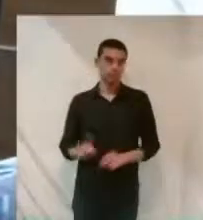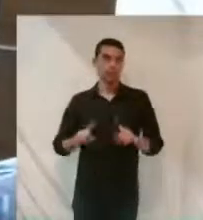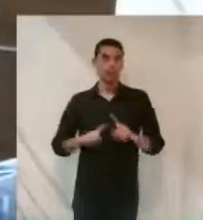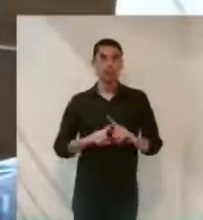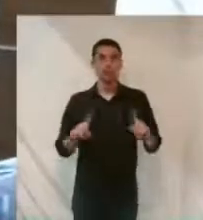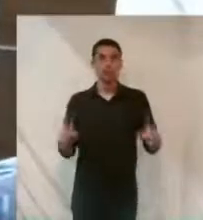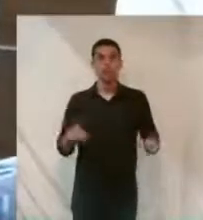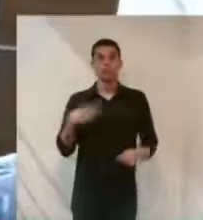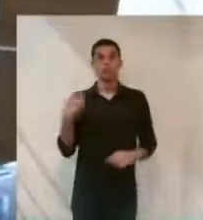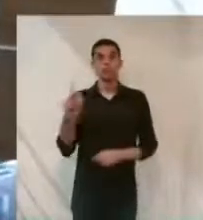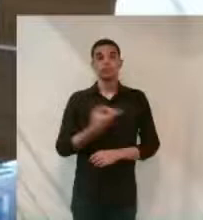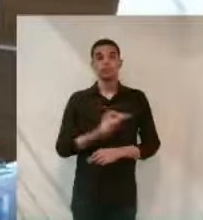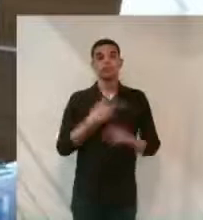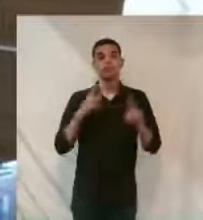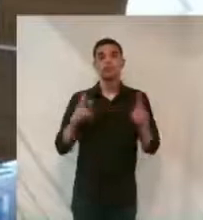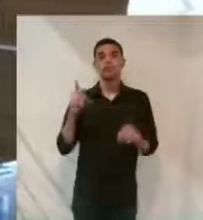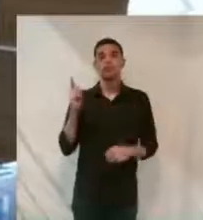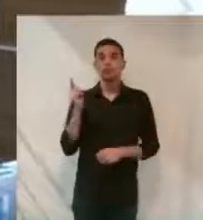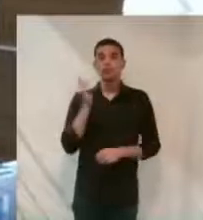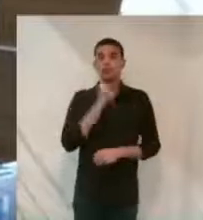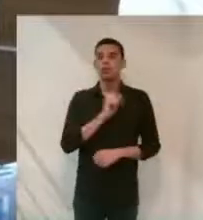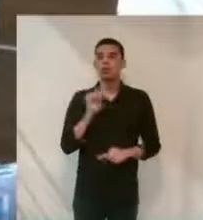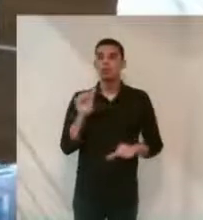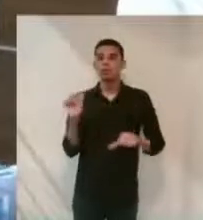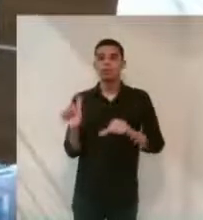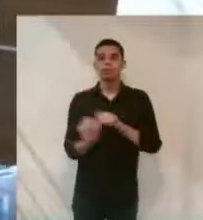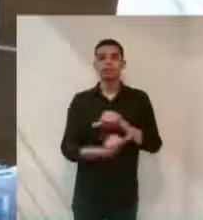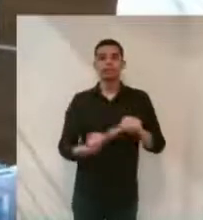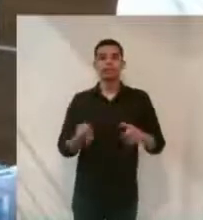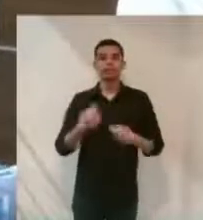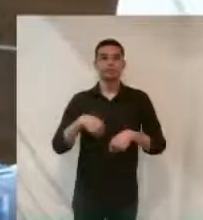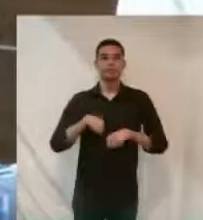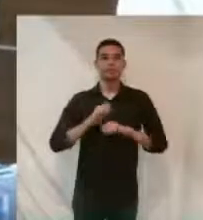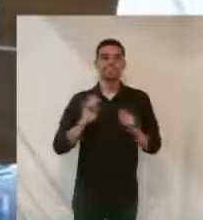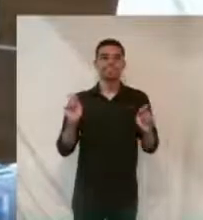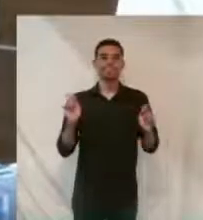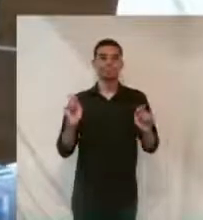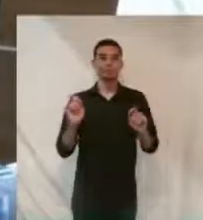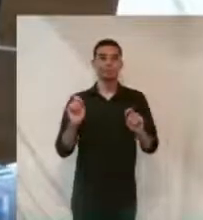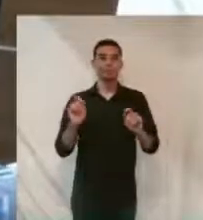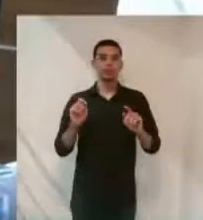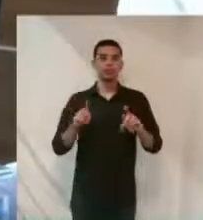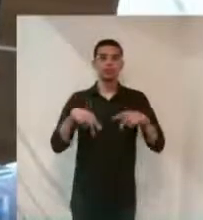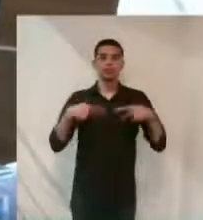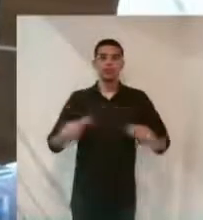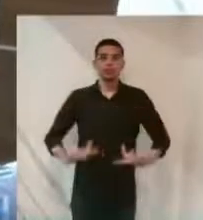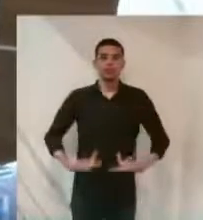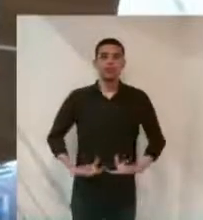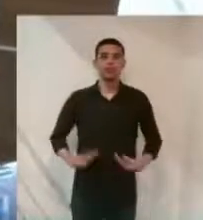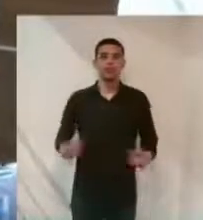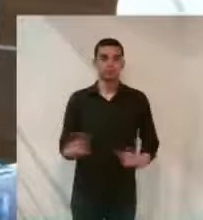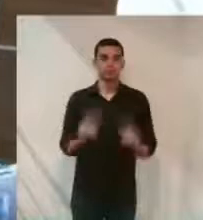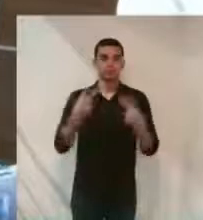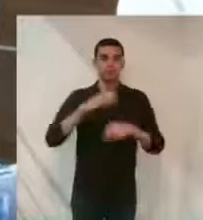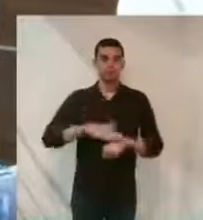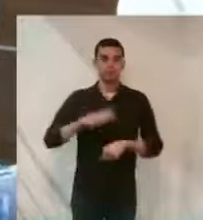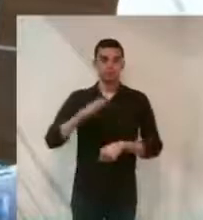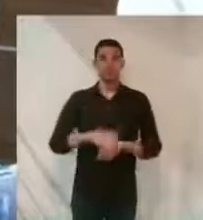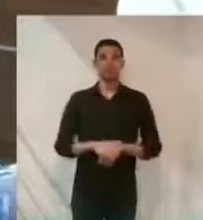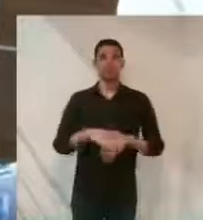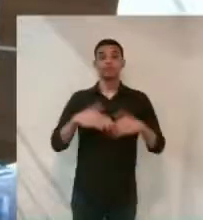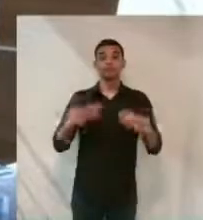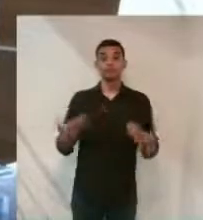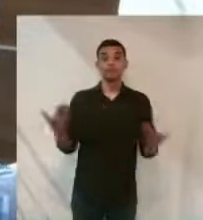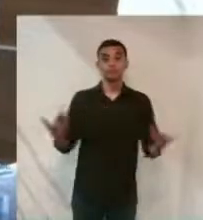que nós consigamos virar essa página da indignidade, né, humana e ambiental. Então, sem mais delongas,